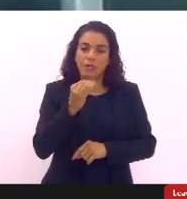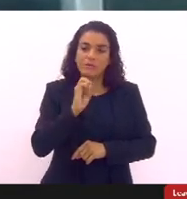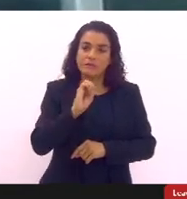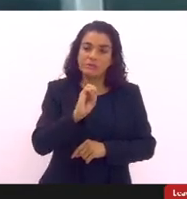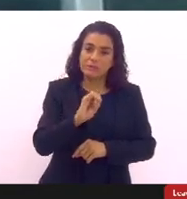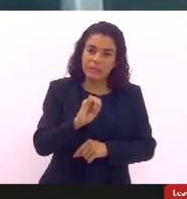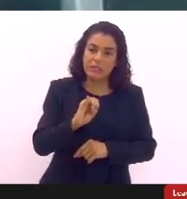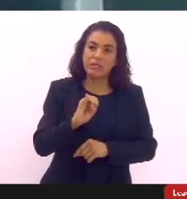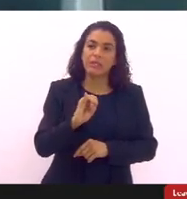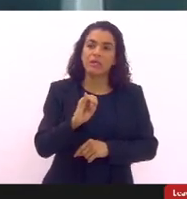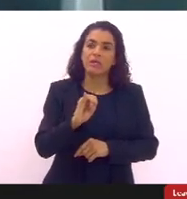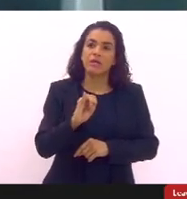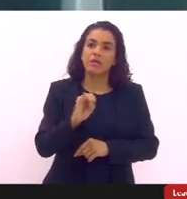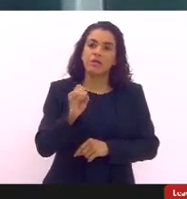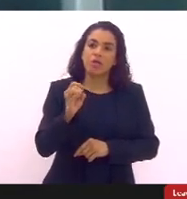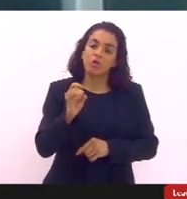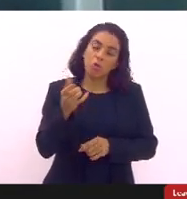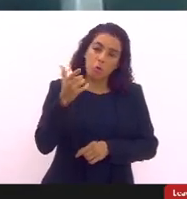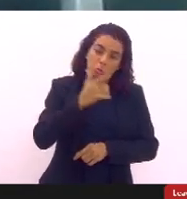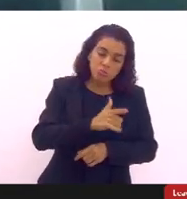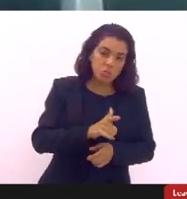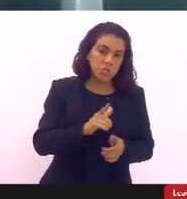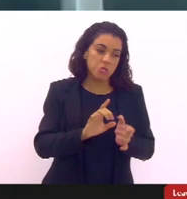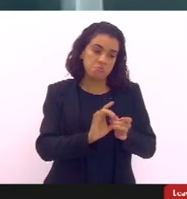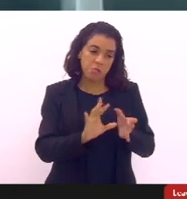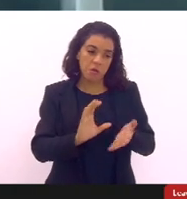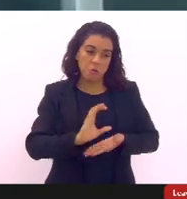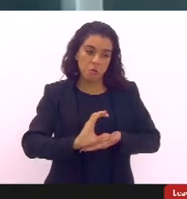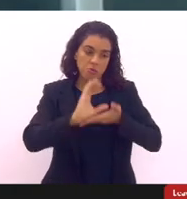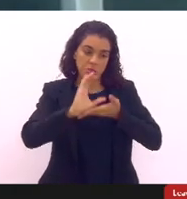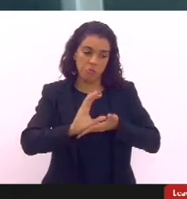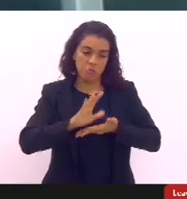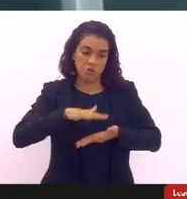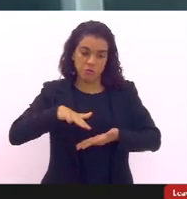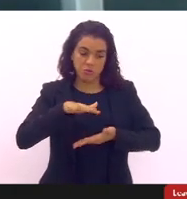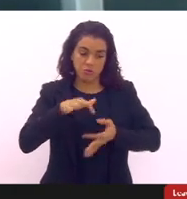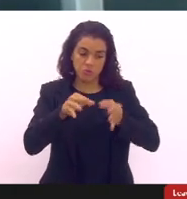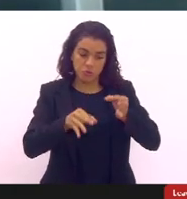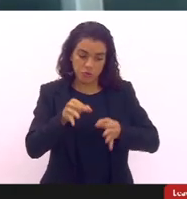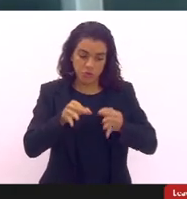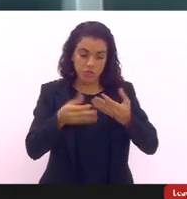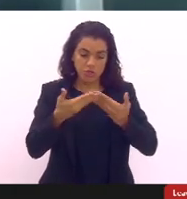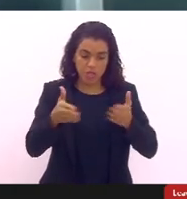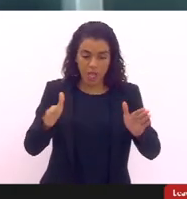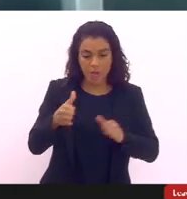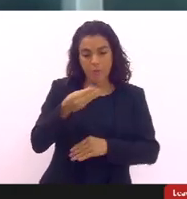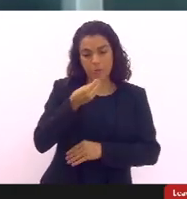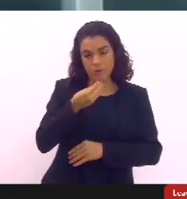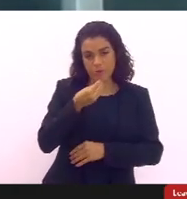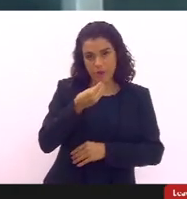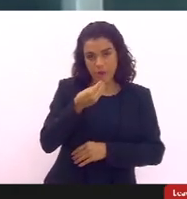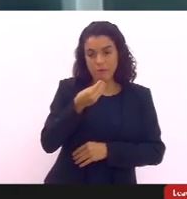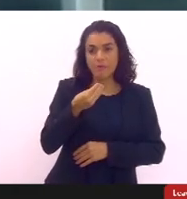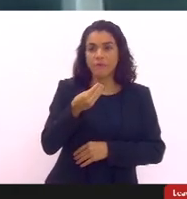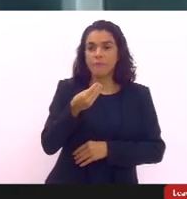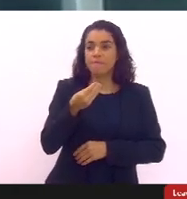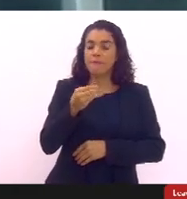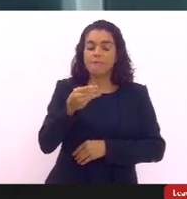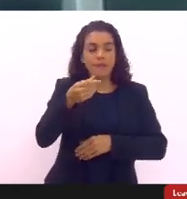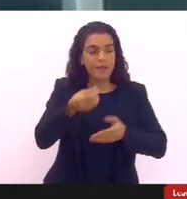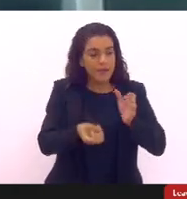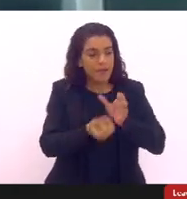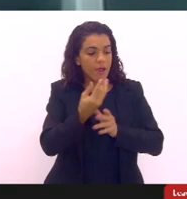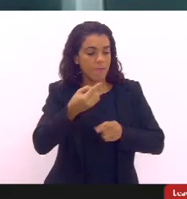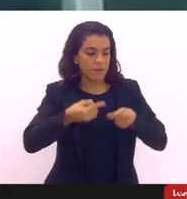seja inviabilizado o conselho. Por uma questão jurídica, a gente abrir essa oportunidade de fazer essa